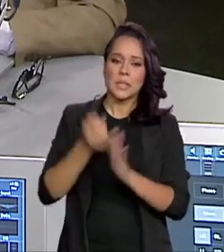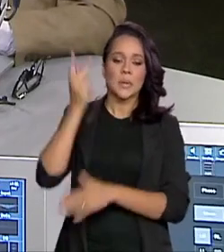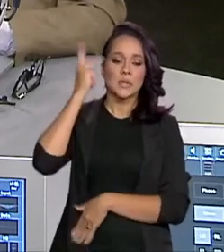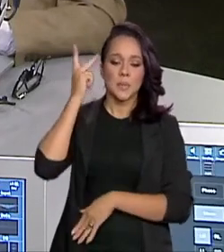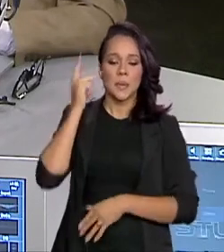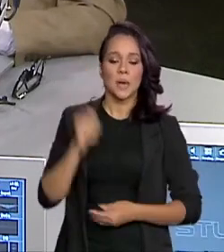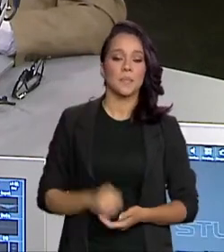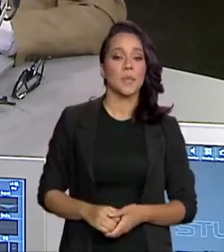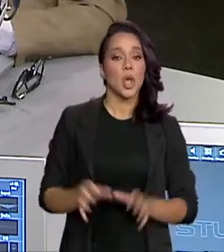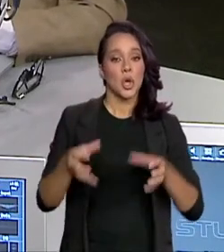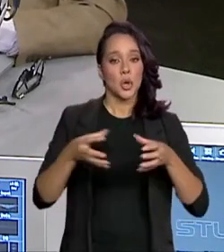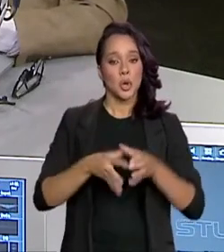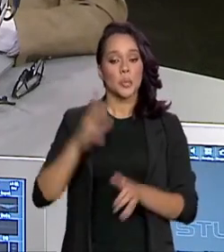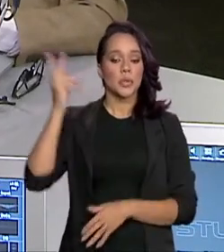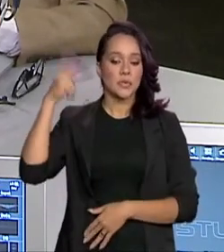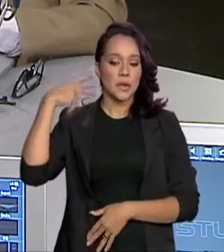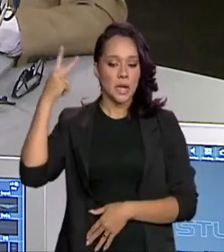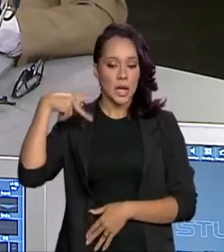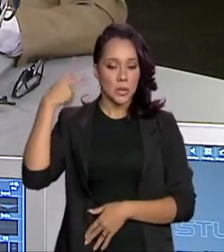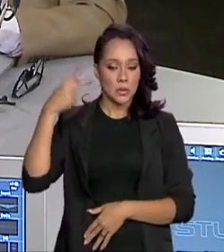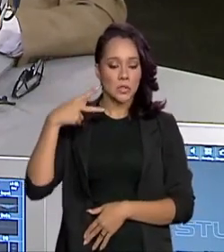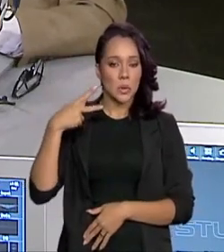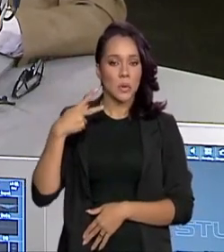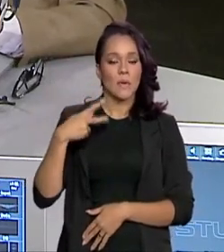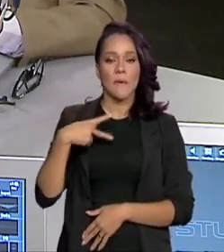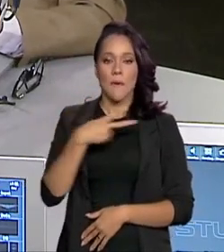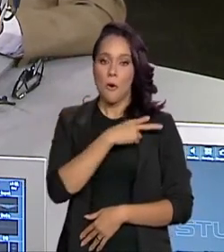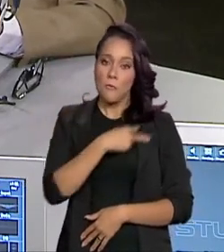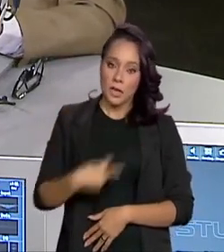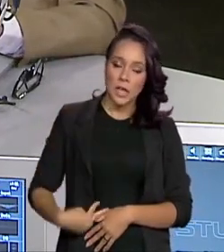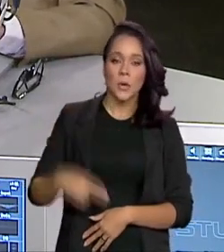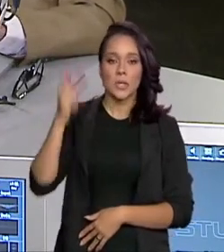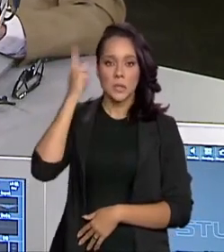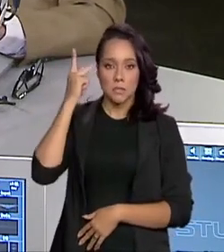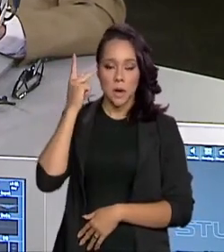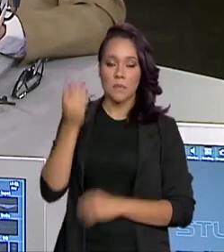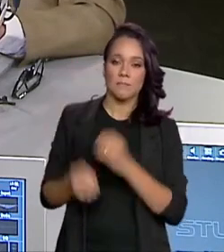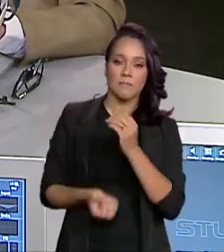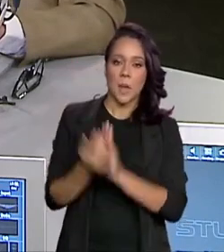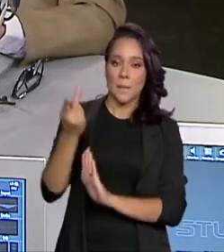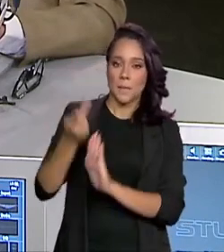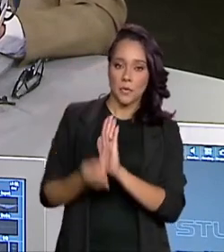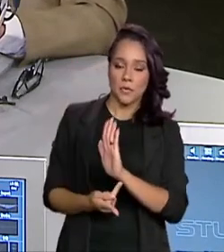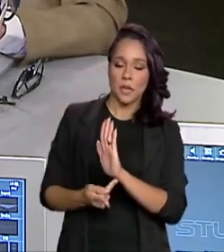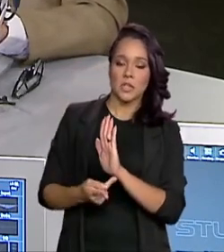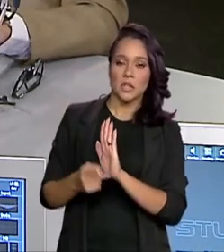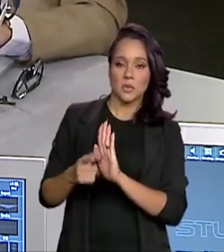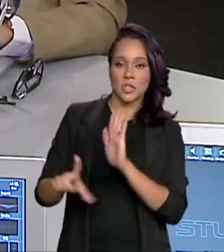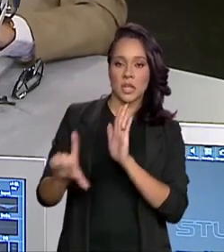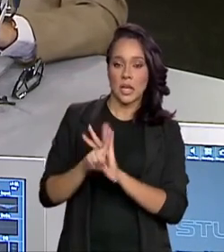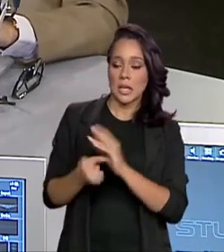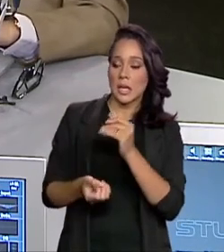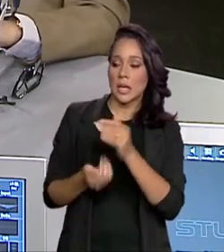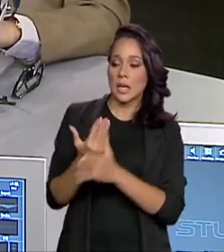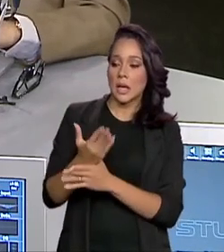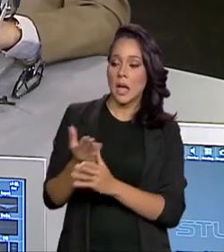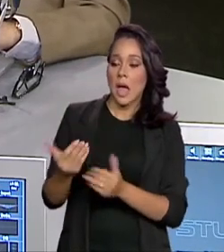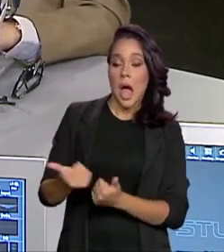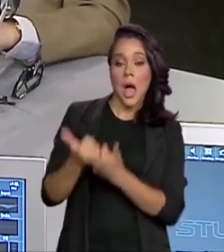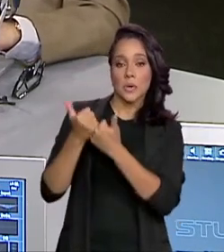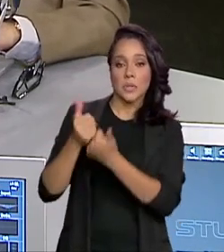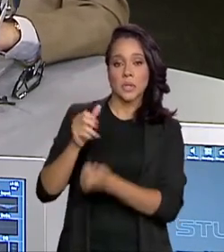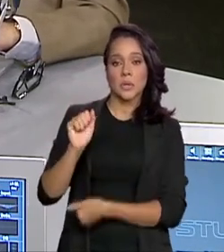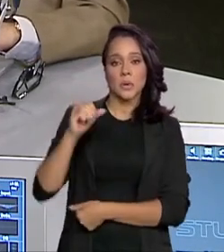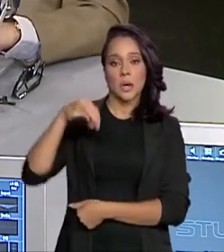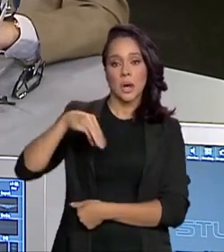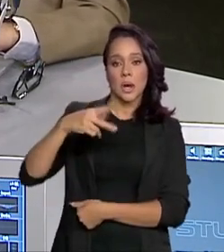A Câmara de Vereadores de São Paulo aprovou por unanimidade o projeto de lei que cria o Auxílio Amparar. Foram 47 votos favoráveis e